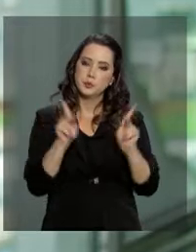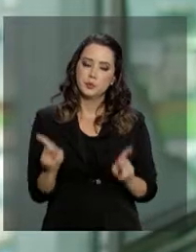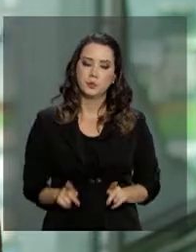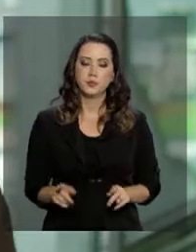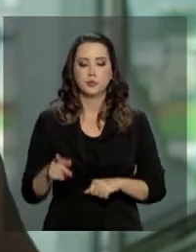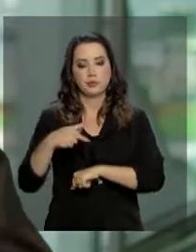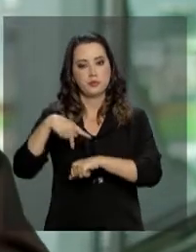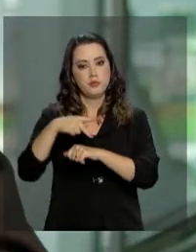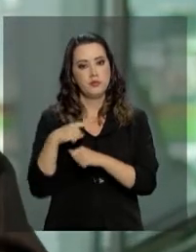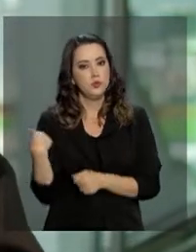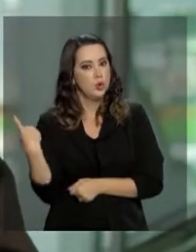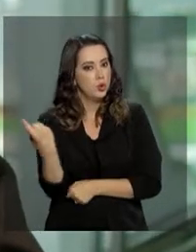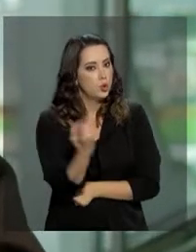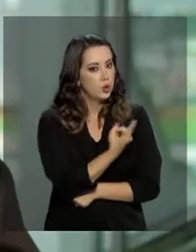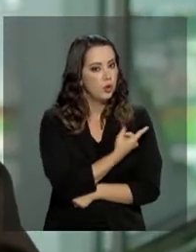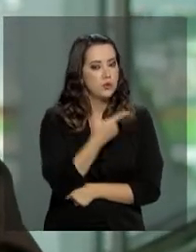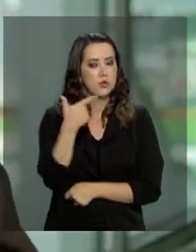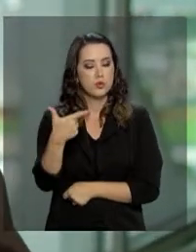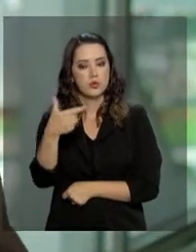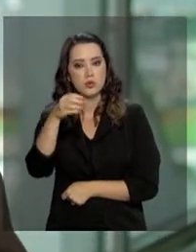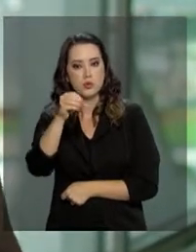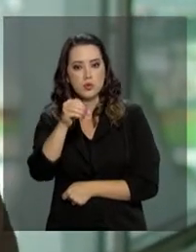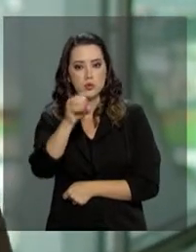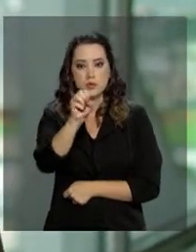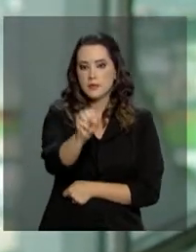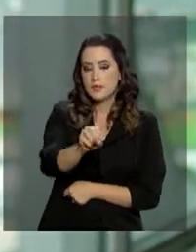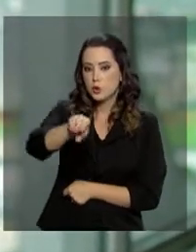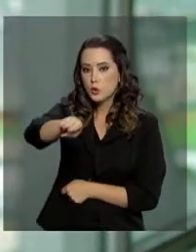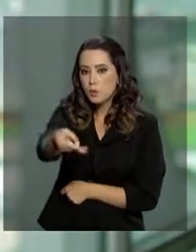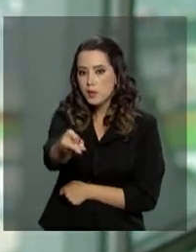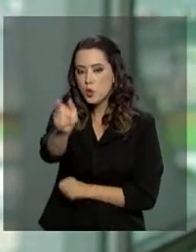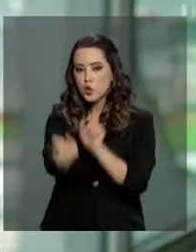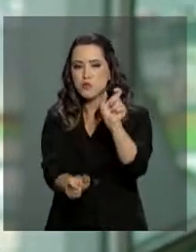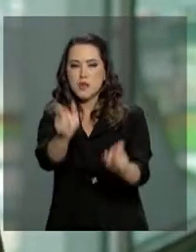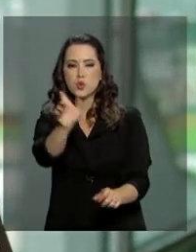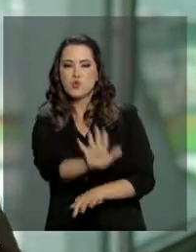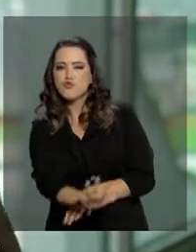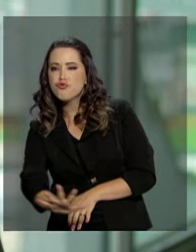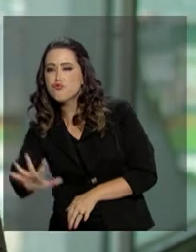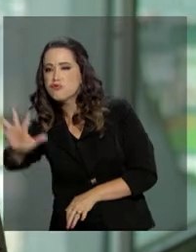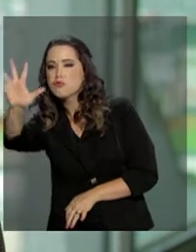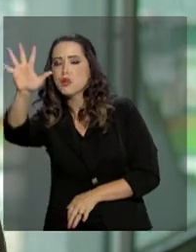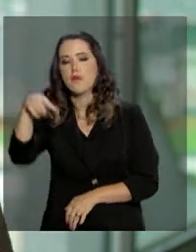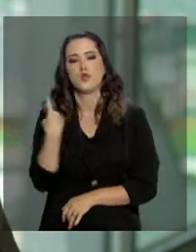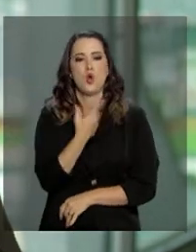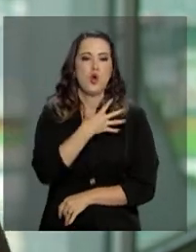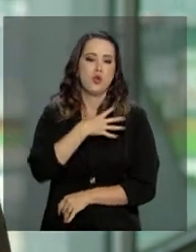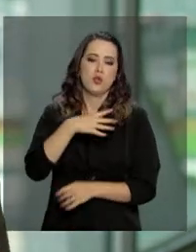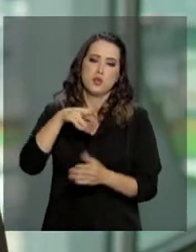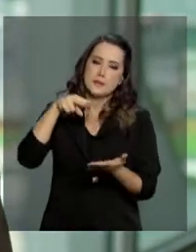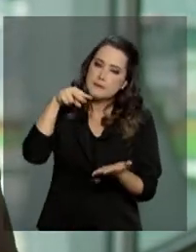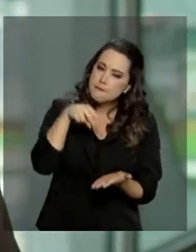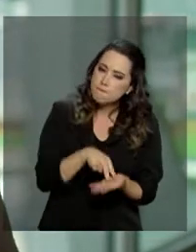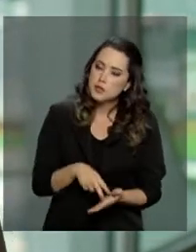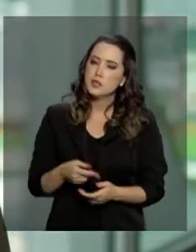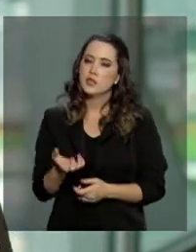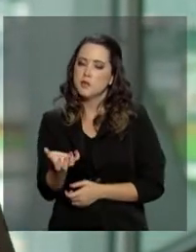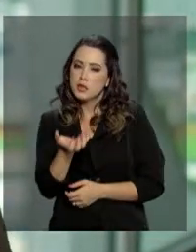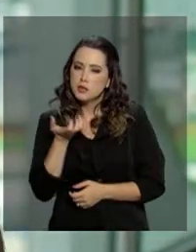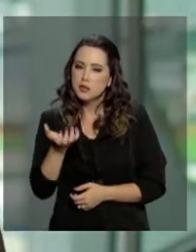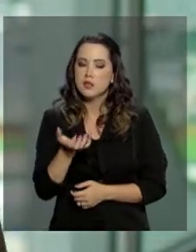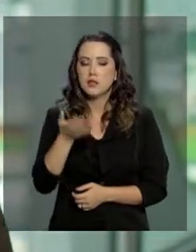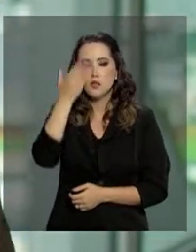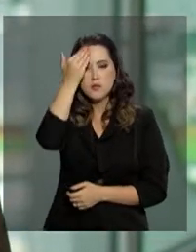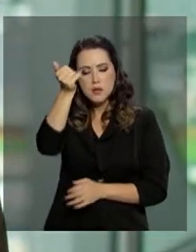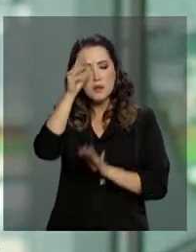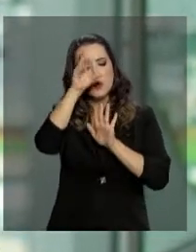Brasil. Somos 208 milhões de pessoas. Somos firmes, reivindicadores, conscientes